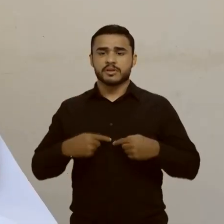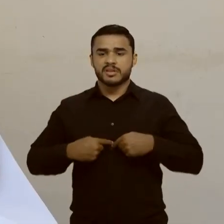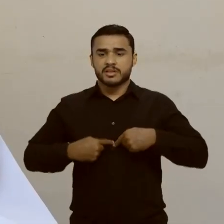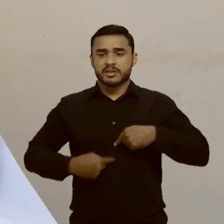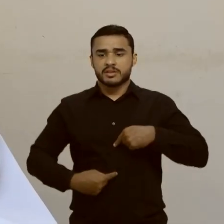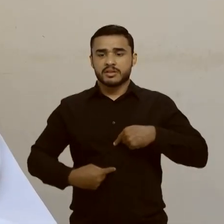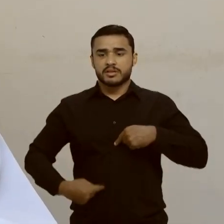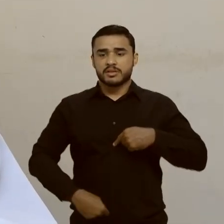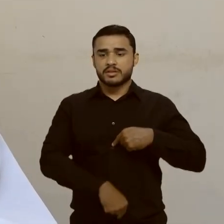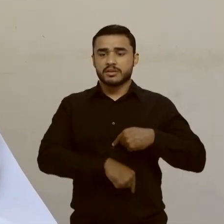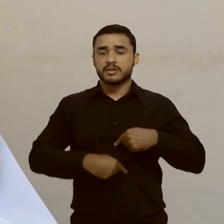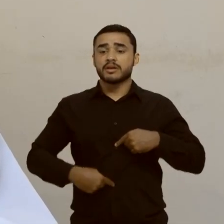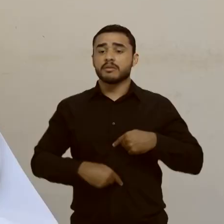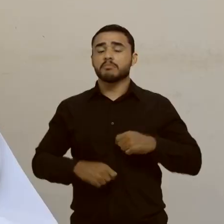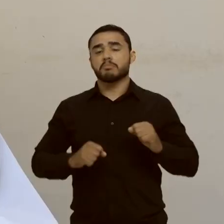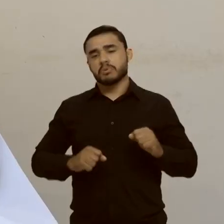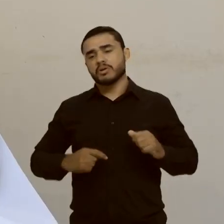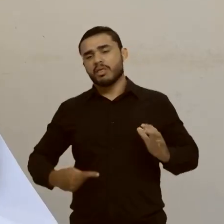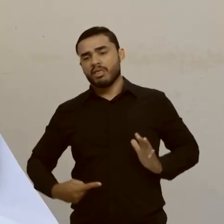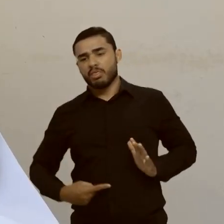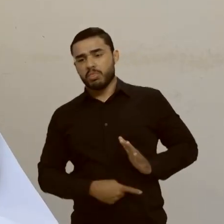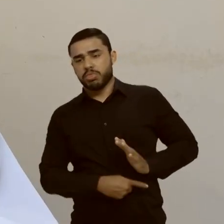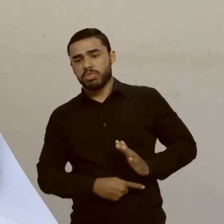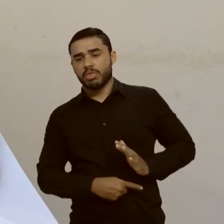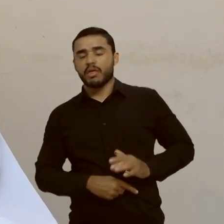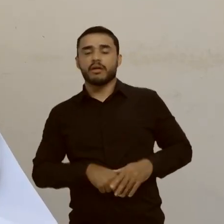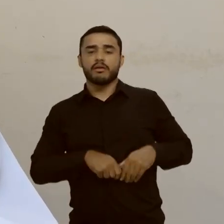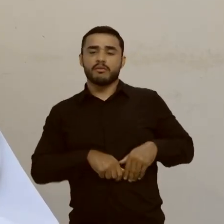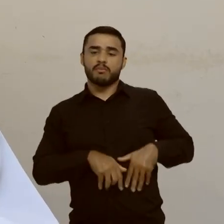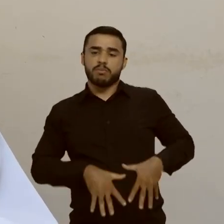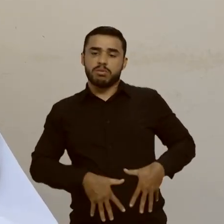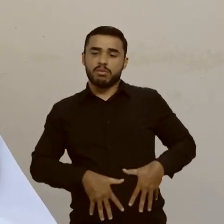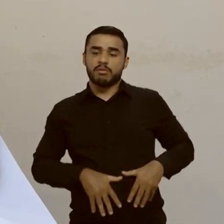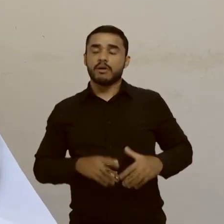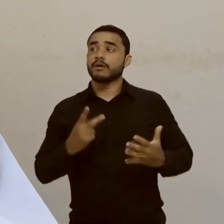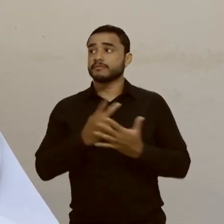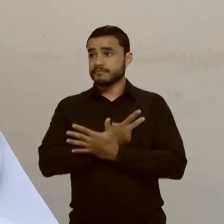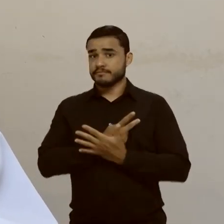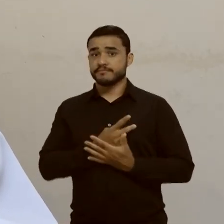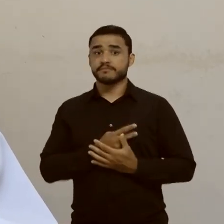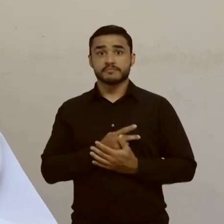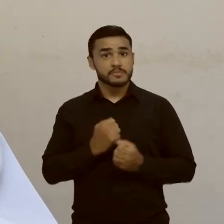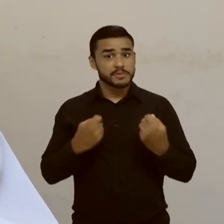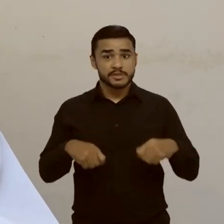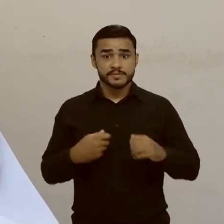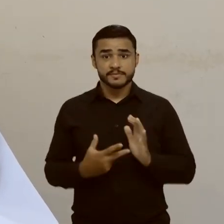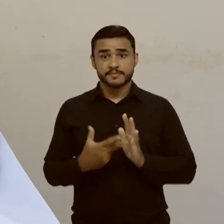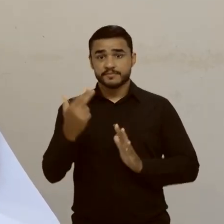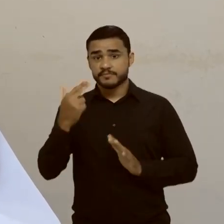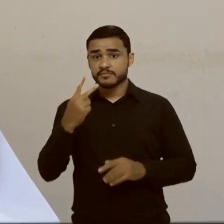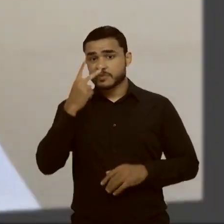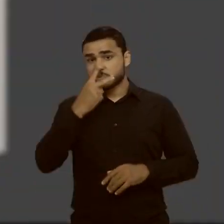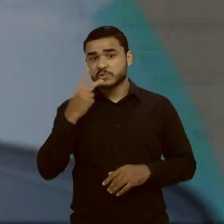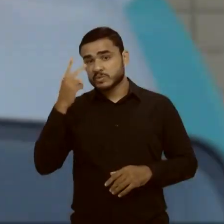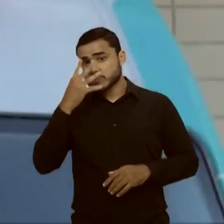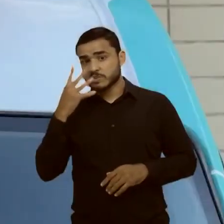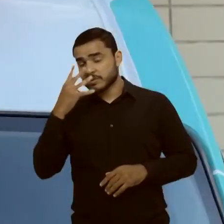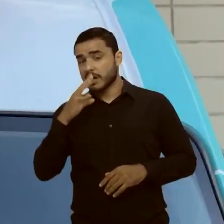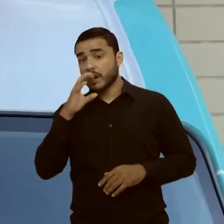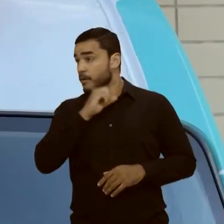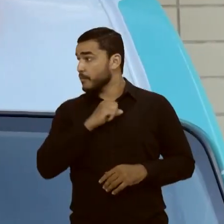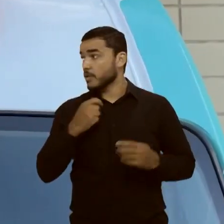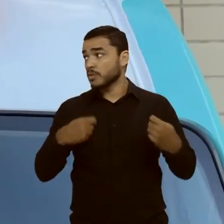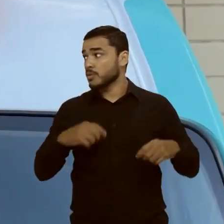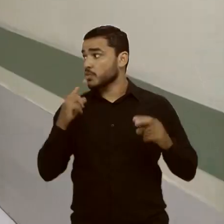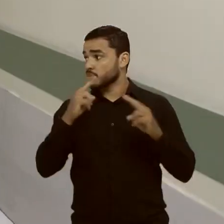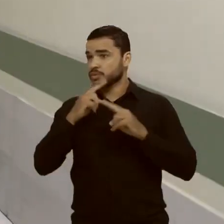necrose, é inclusive uma doença que há risco de vida e tem que ser operada rapidamente, em até 2, no máximo 4 horas. Os